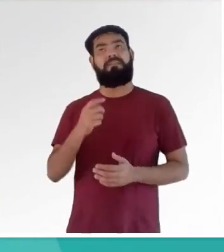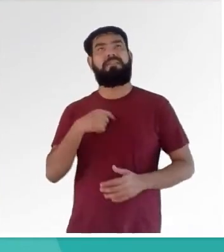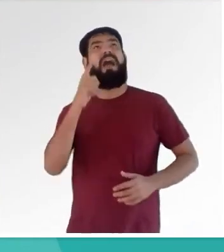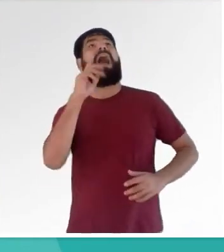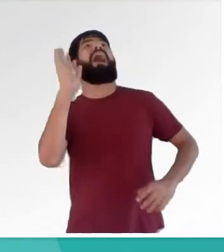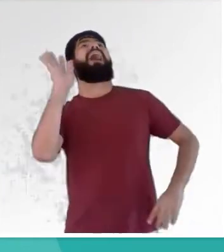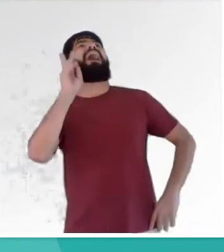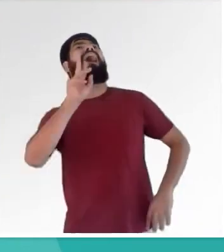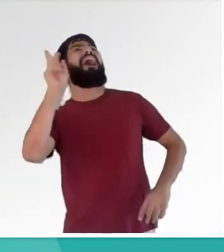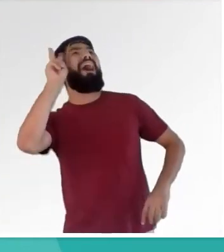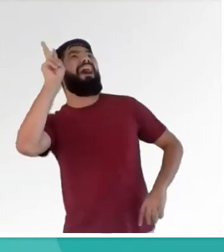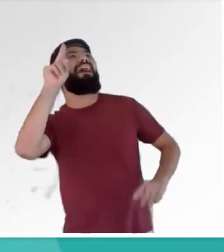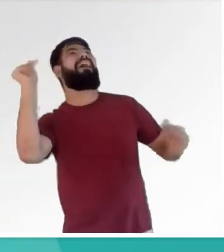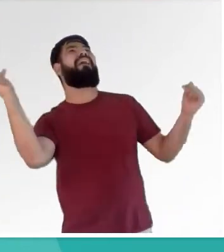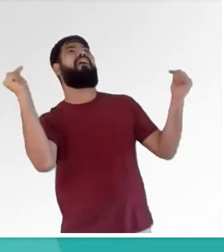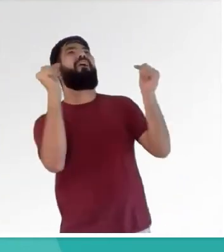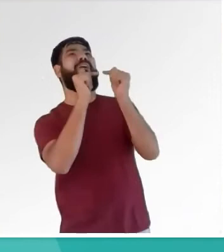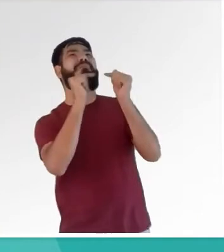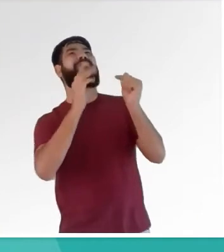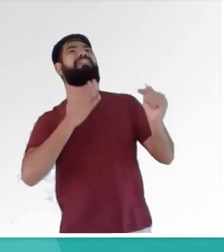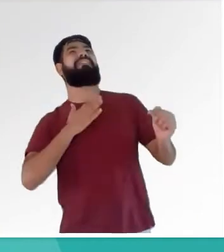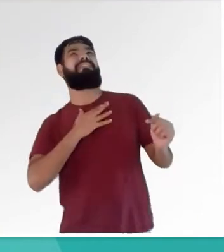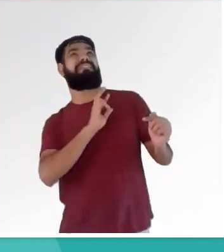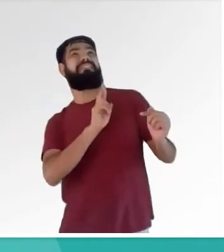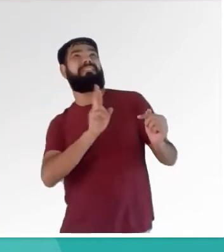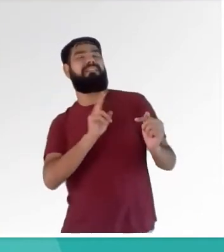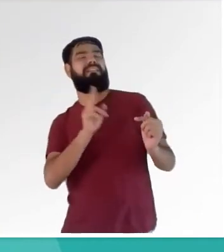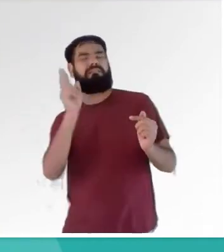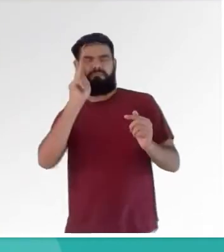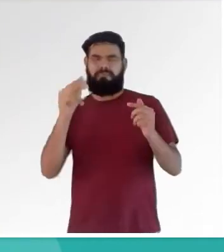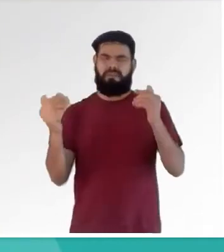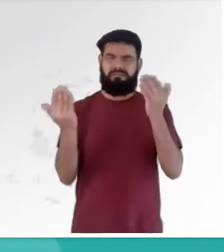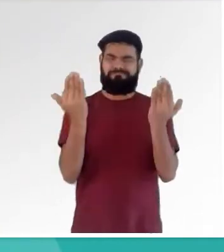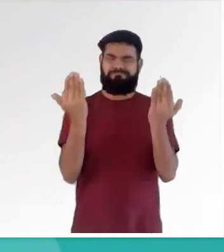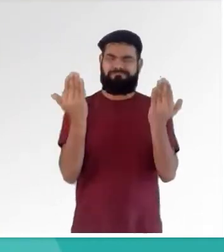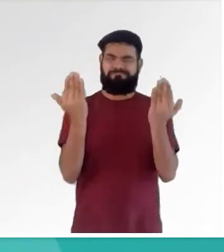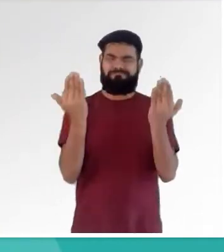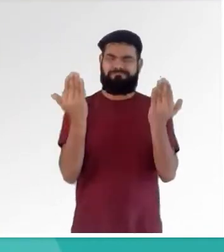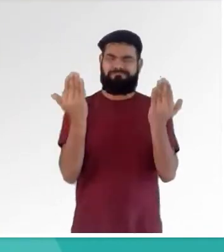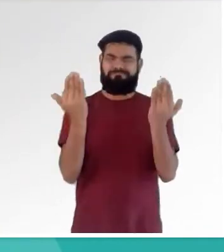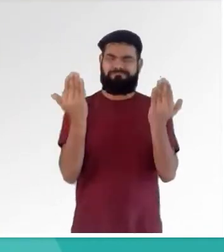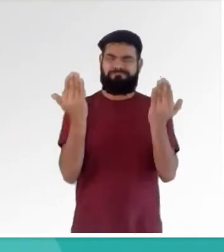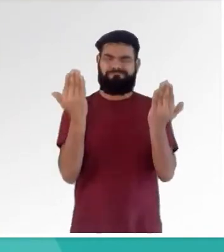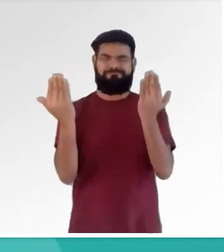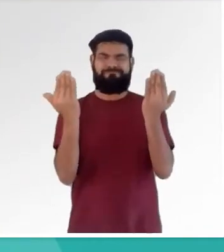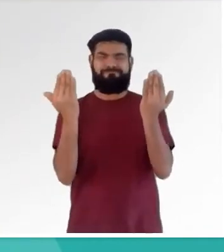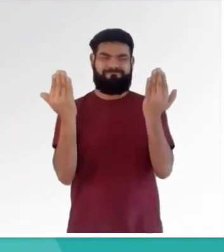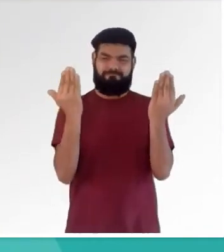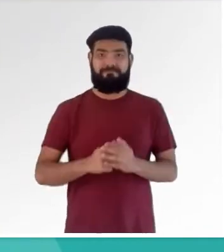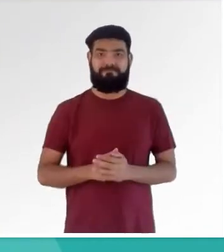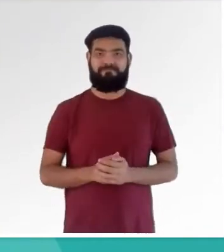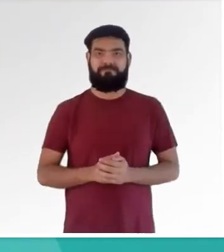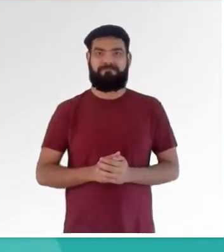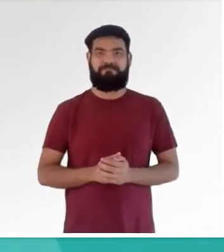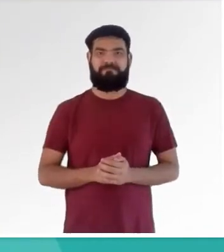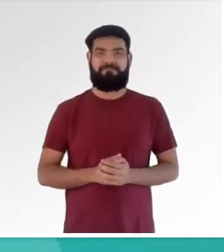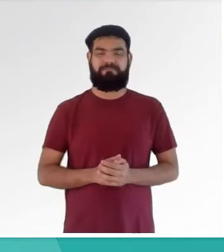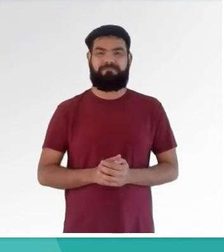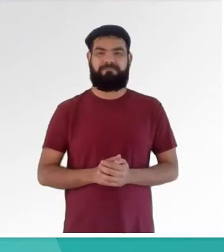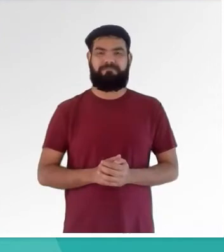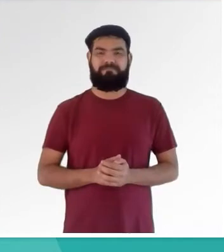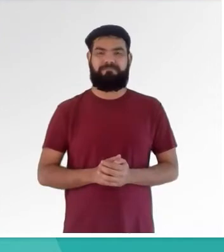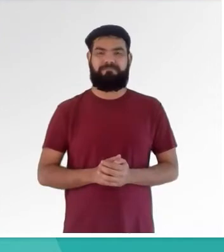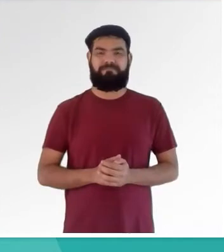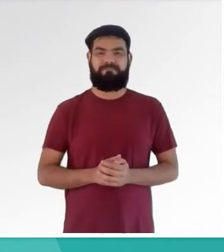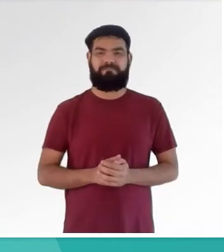pouco. Tá bom? Vamos fazer então essa interação aqui, né? Com vocês ligando isso